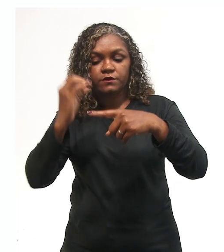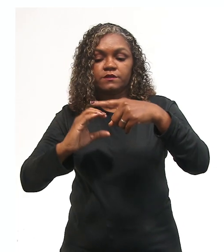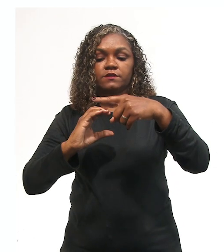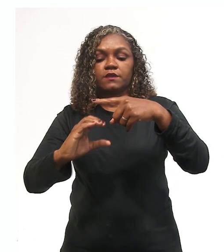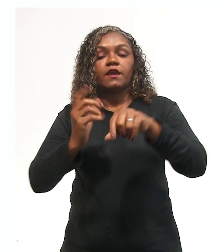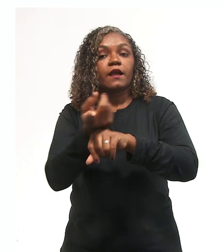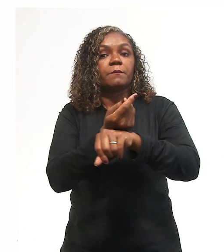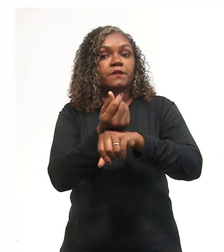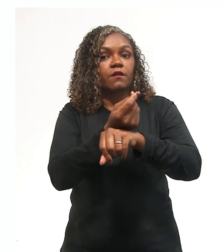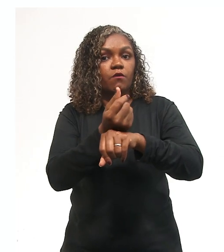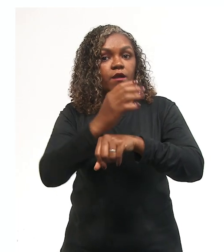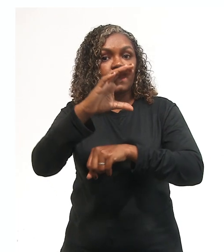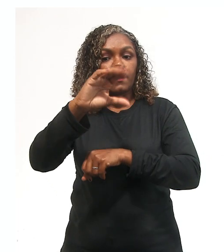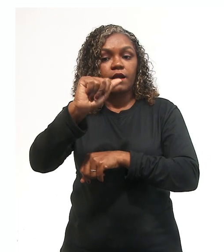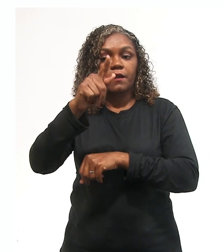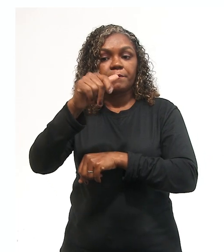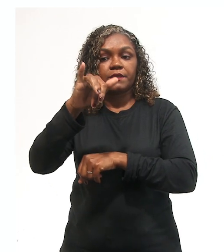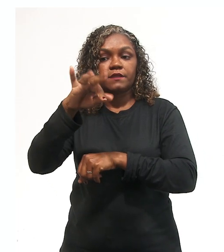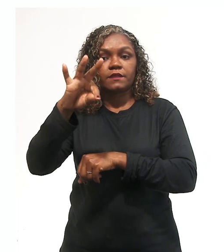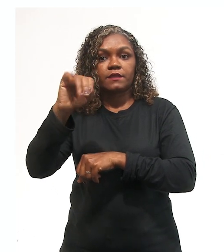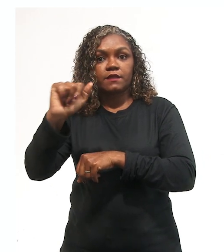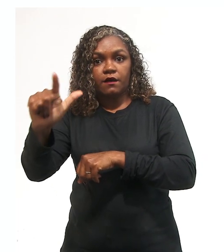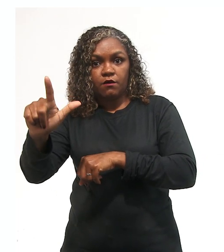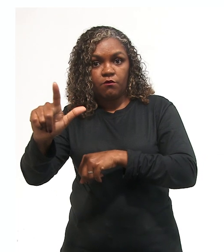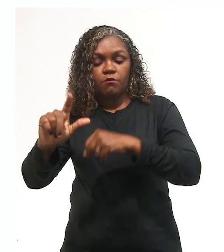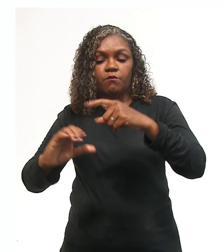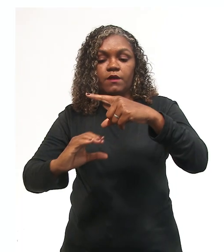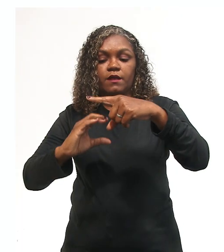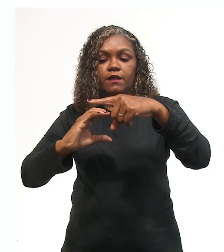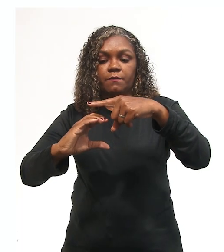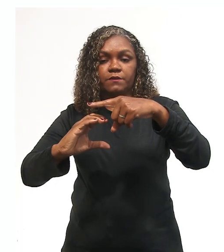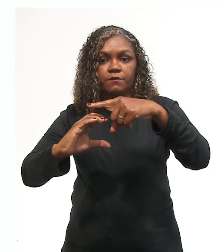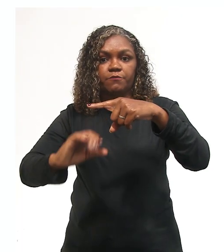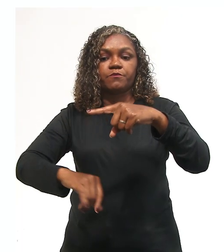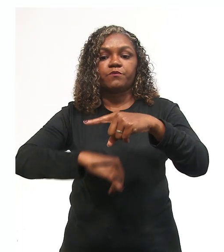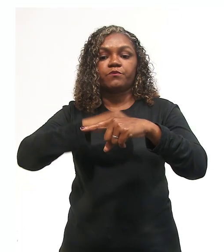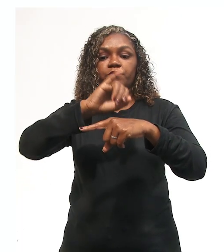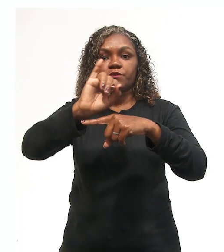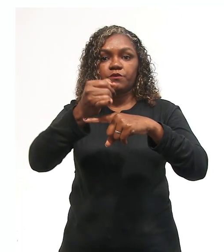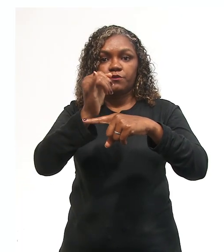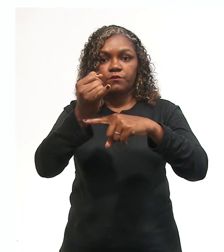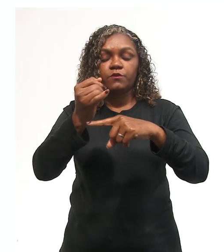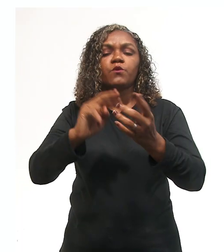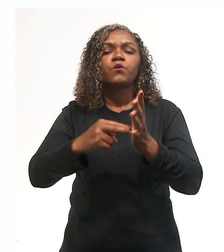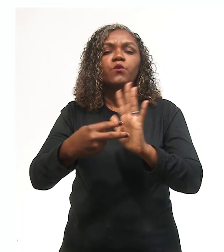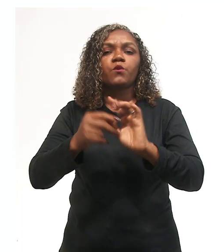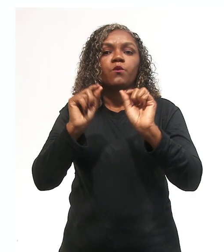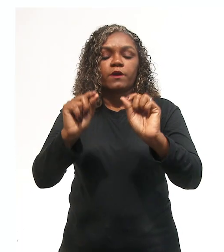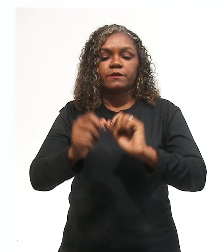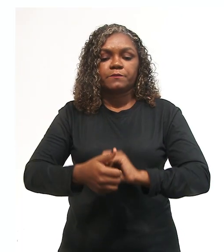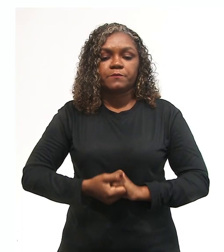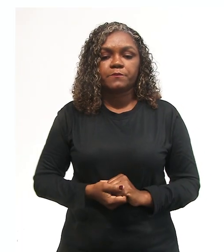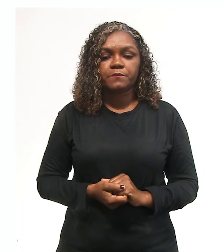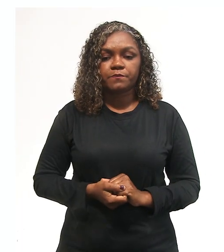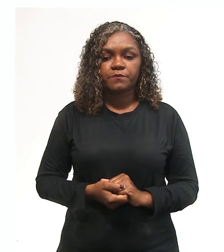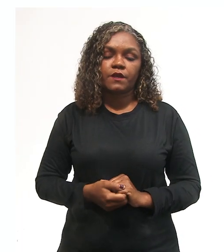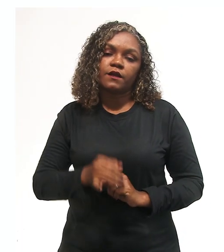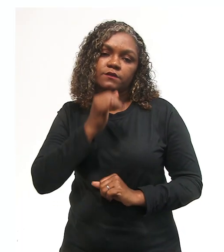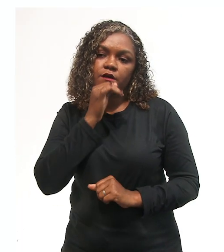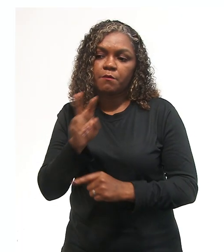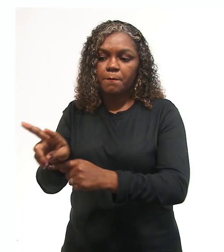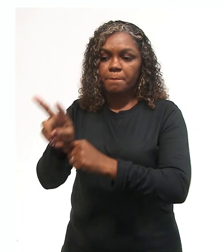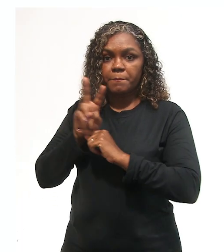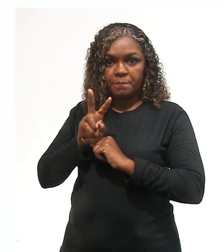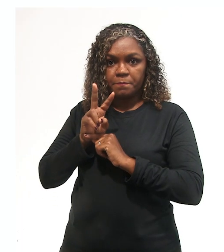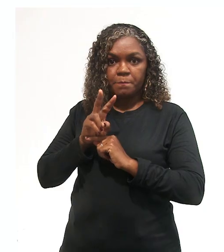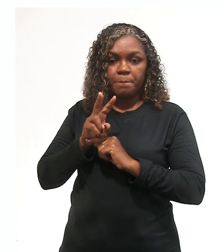Os nossos juros. Quanto seriam os juros? Eu fiz um empréstimo de R$1.000 e quitei ele por 1.320. Então, os